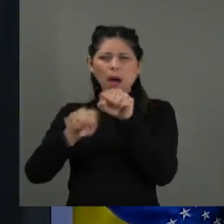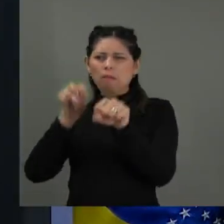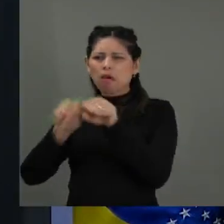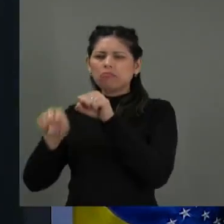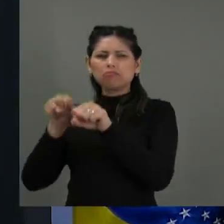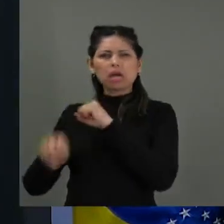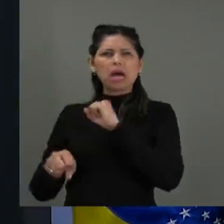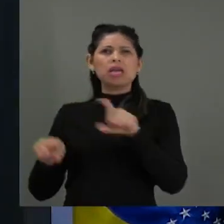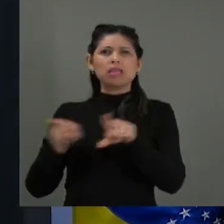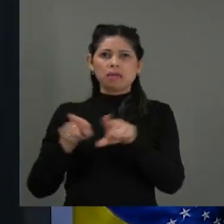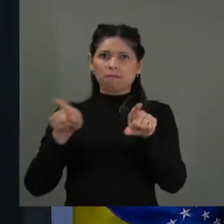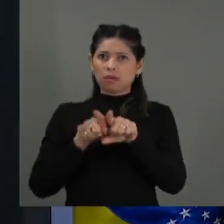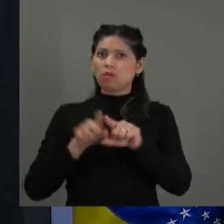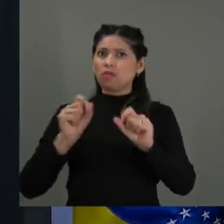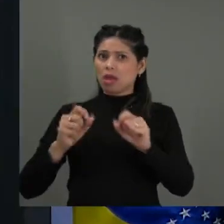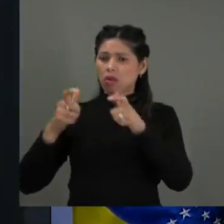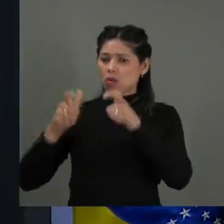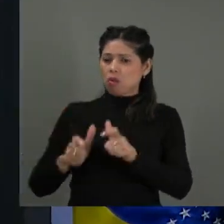Gaza